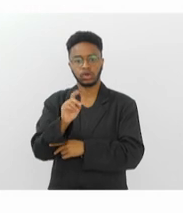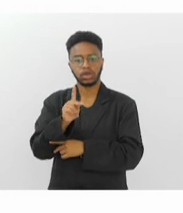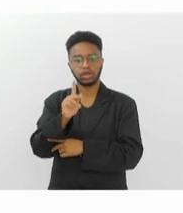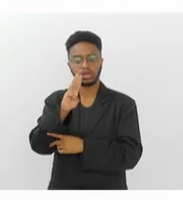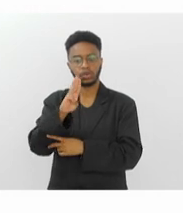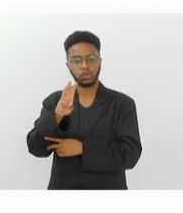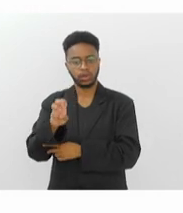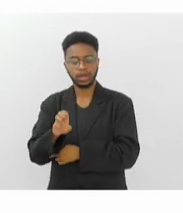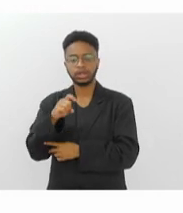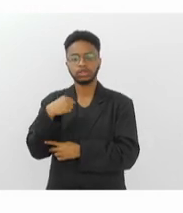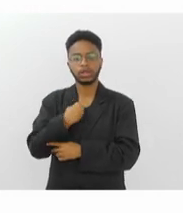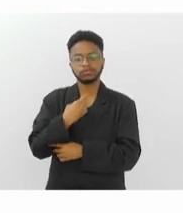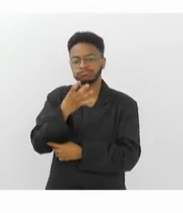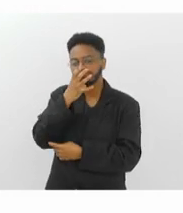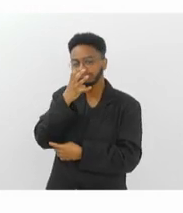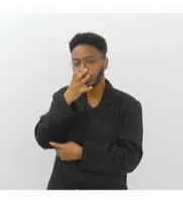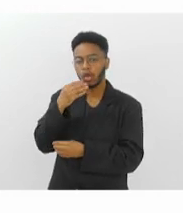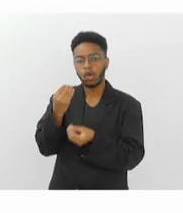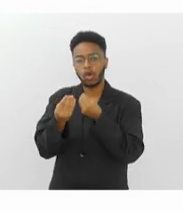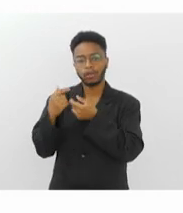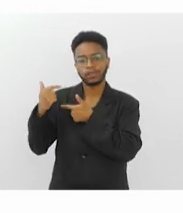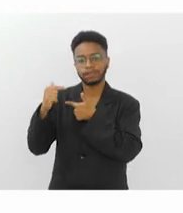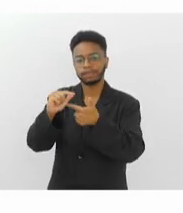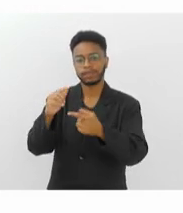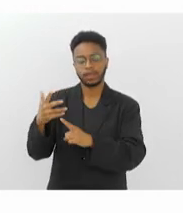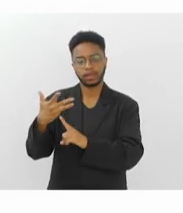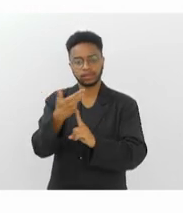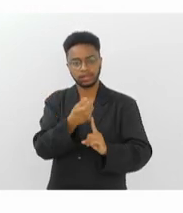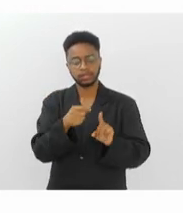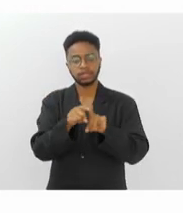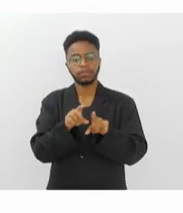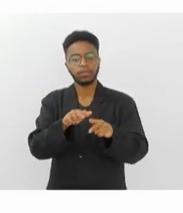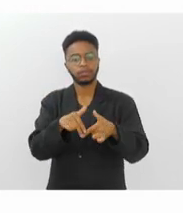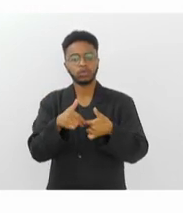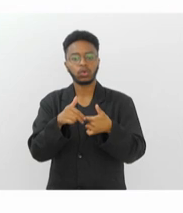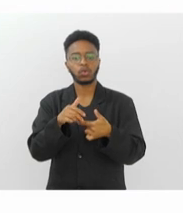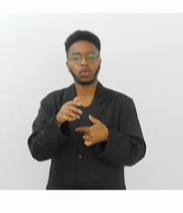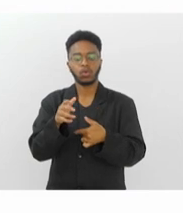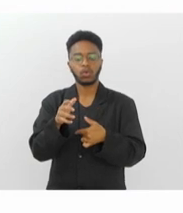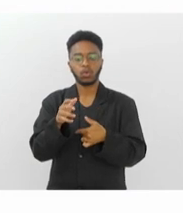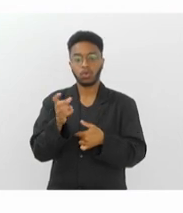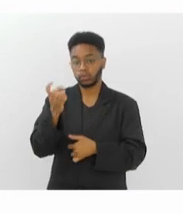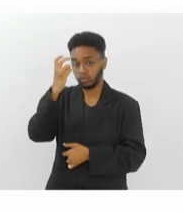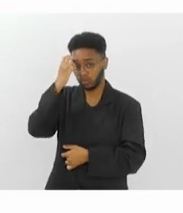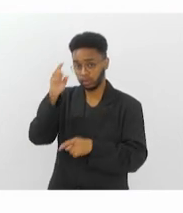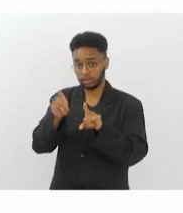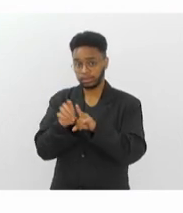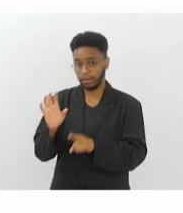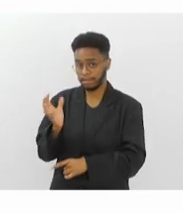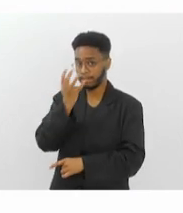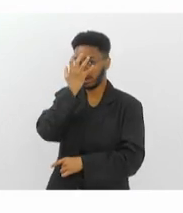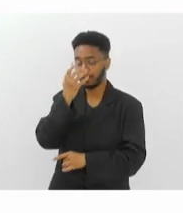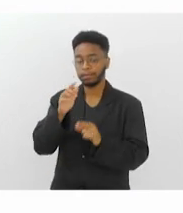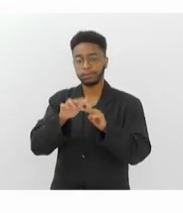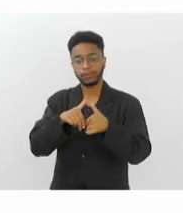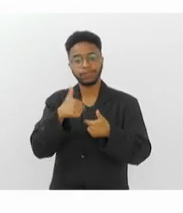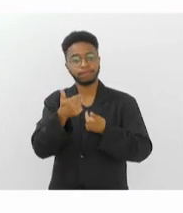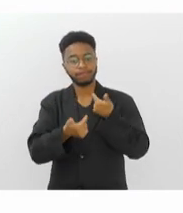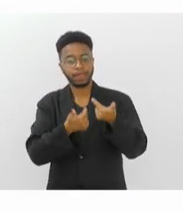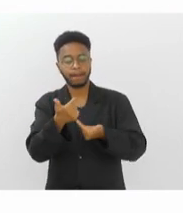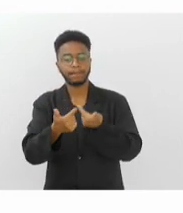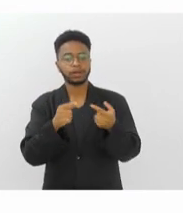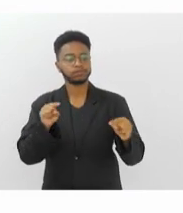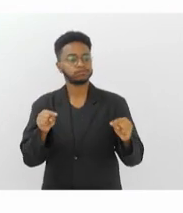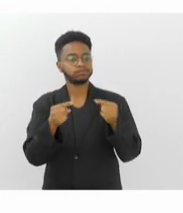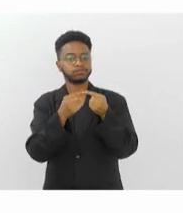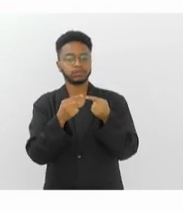sua tradição artística, particularmente pelas suas esculturas e máscaras. O trabalho realizado vai ao encontro da forma